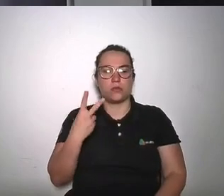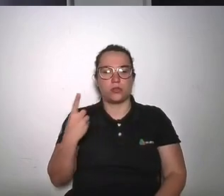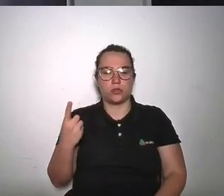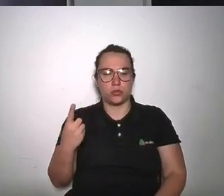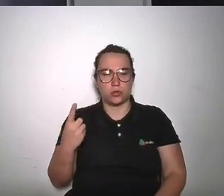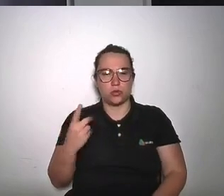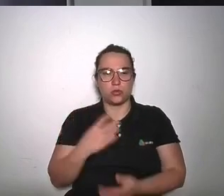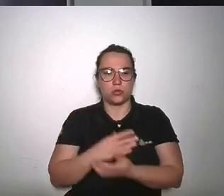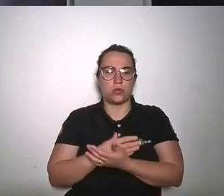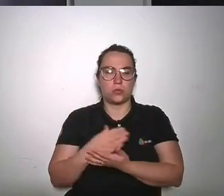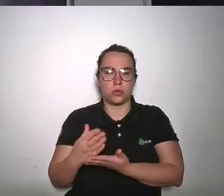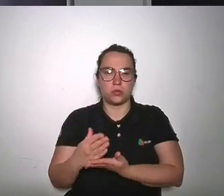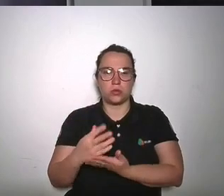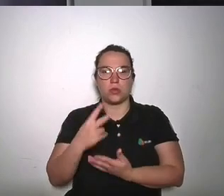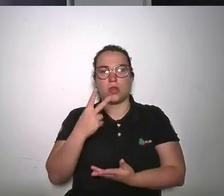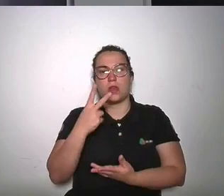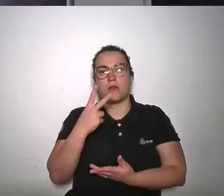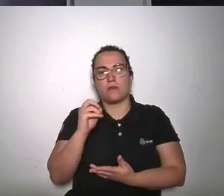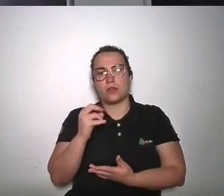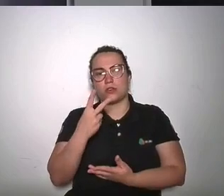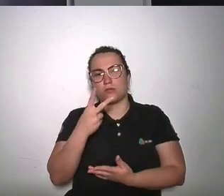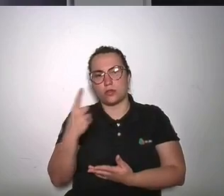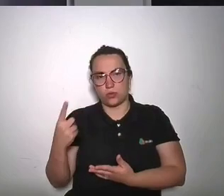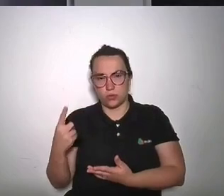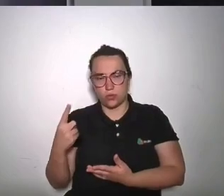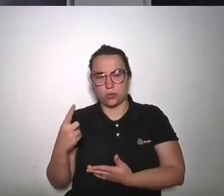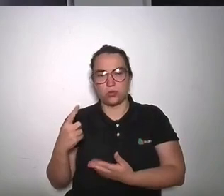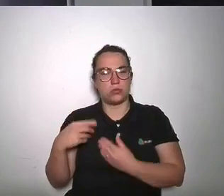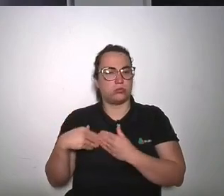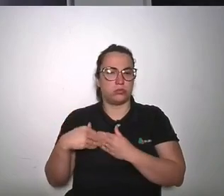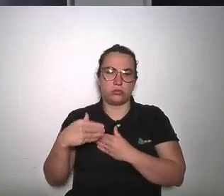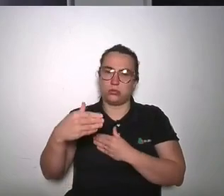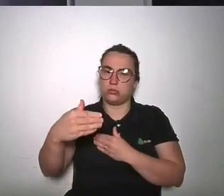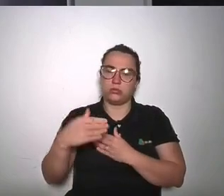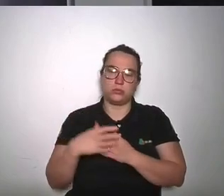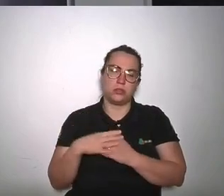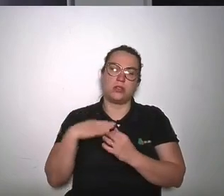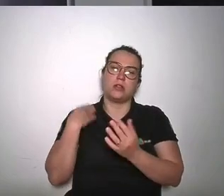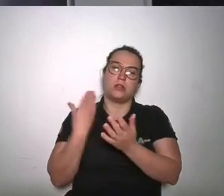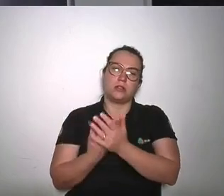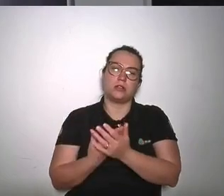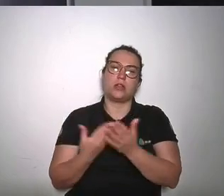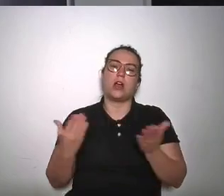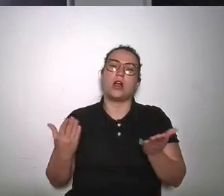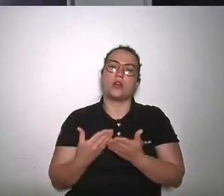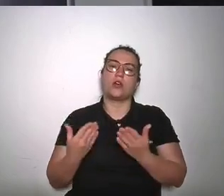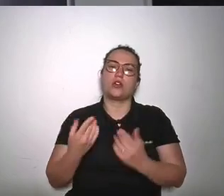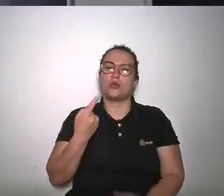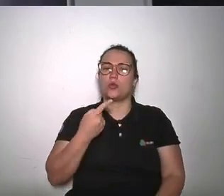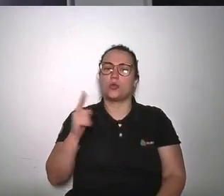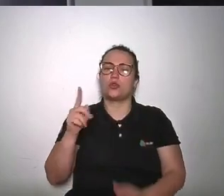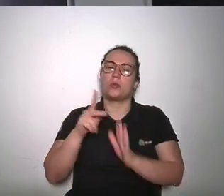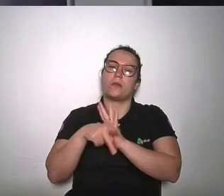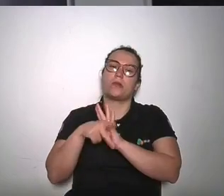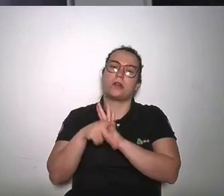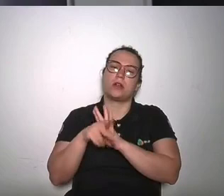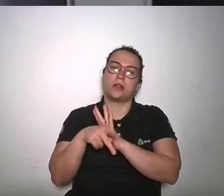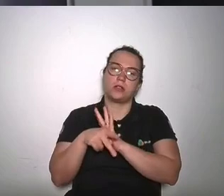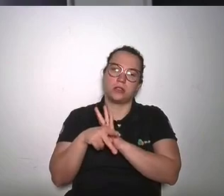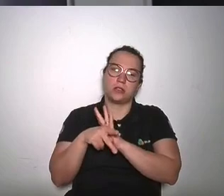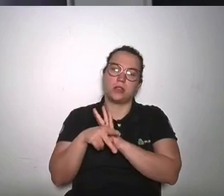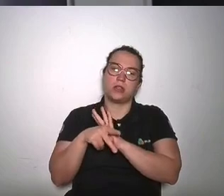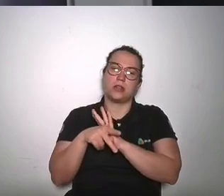aí 20, 21 e assim por diante, e foi atualizada agora pela última portaria, que é